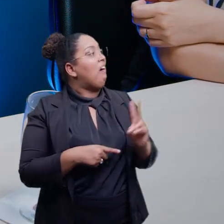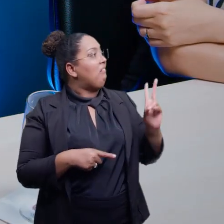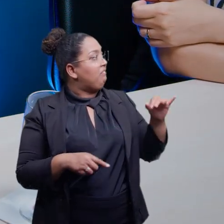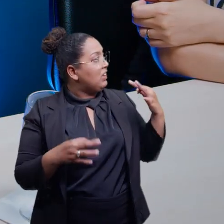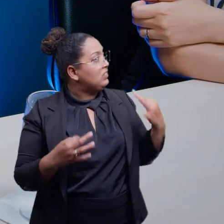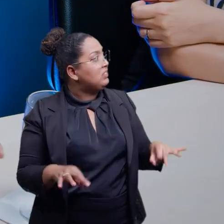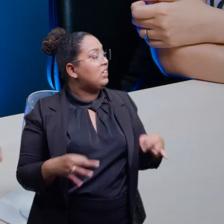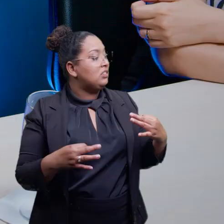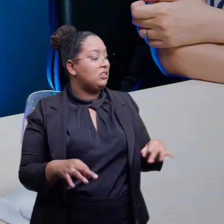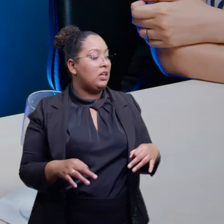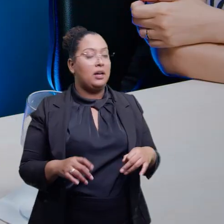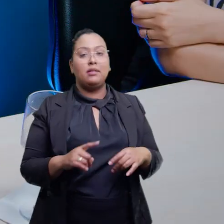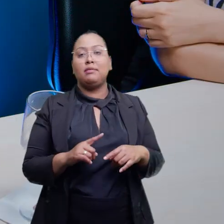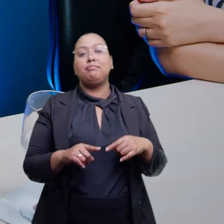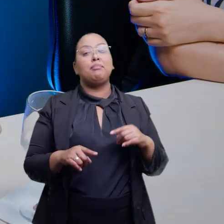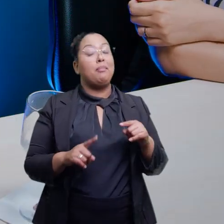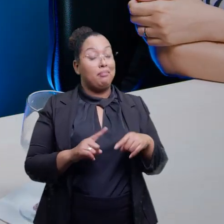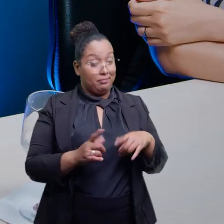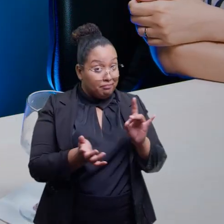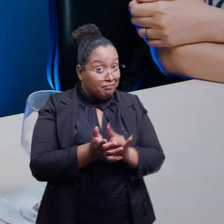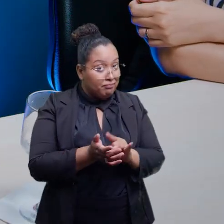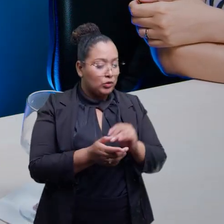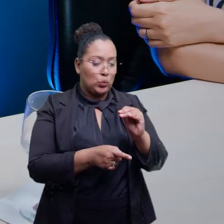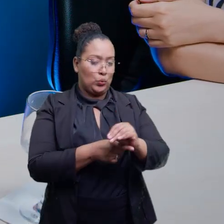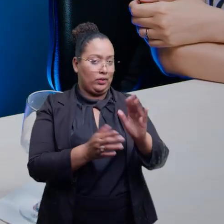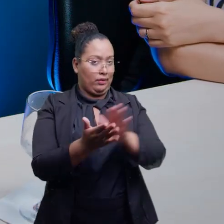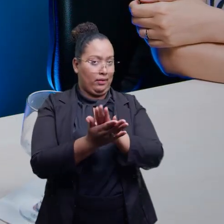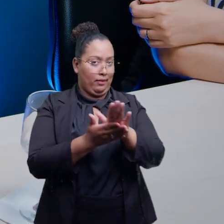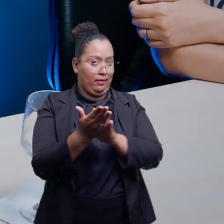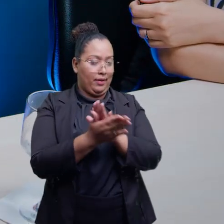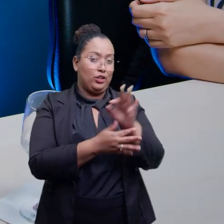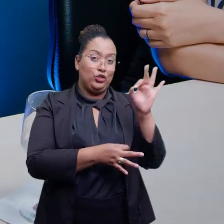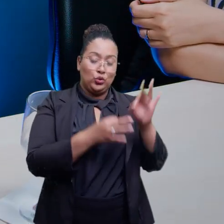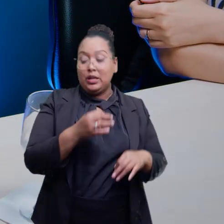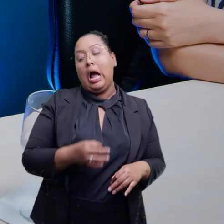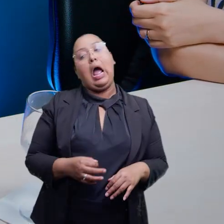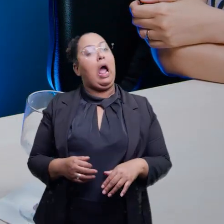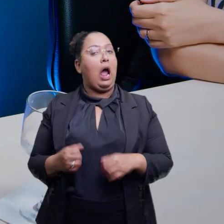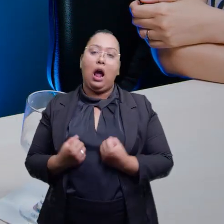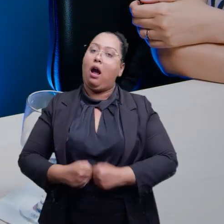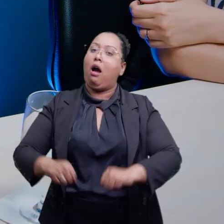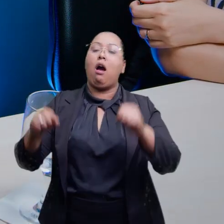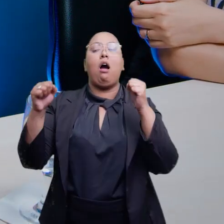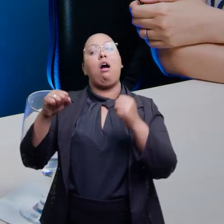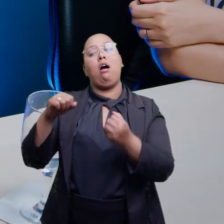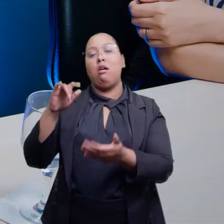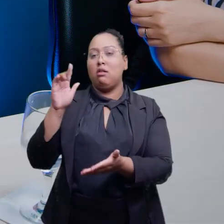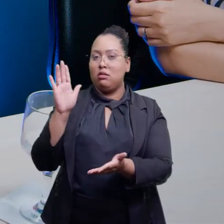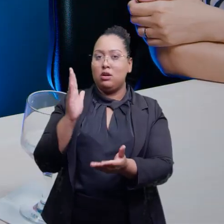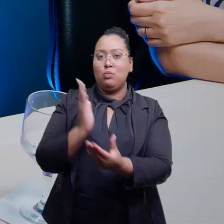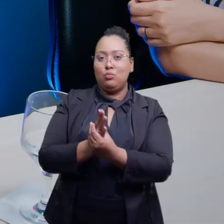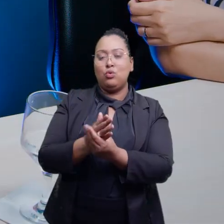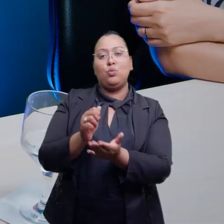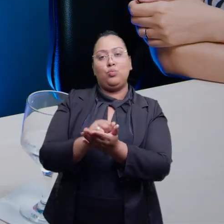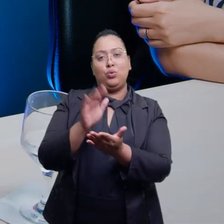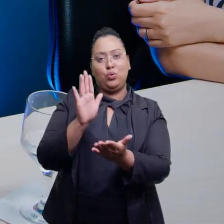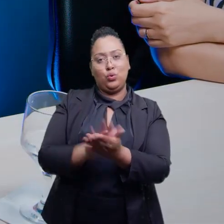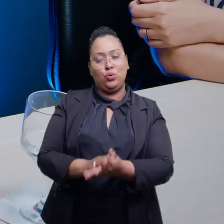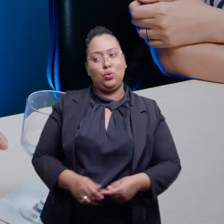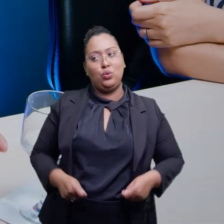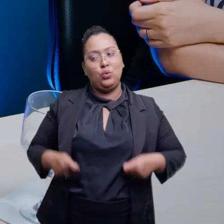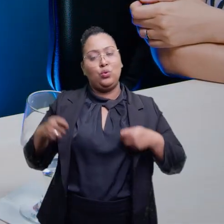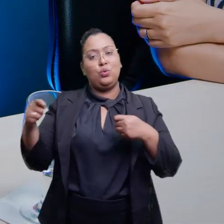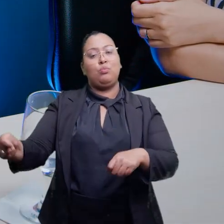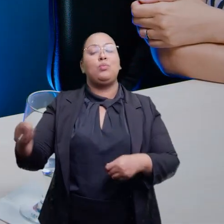tudo certo, só que não cuidou novamente e o juizado foi novamente, notificou, passou, se eu não me engano, foram